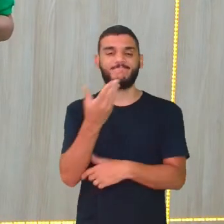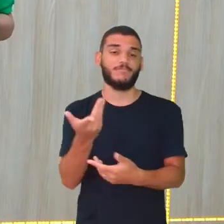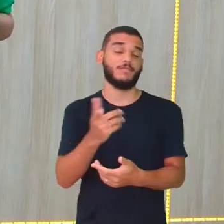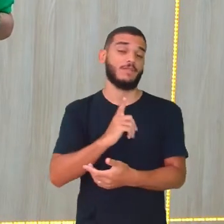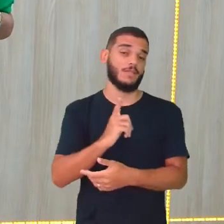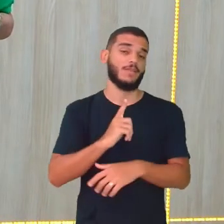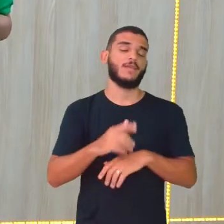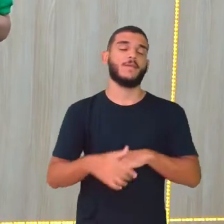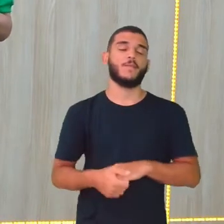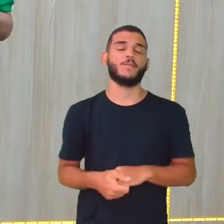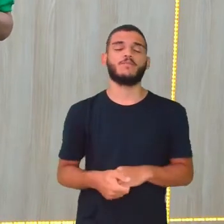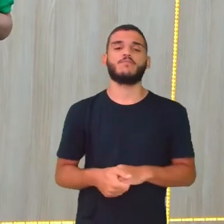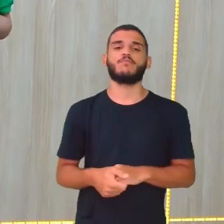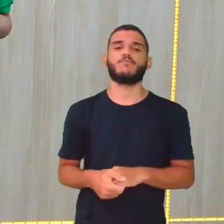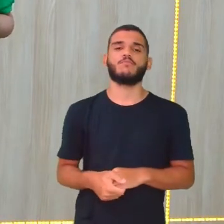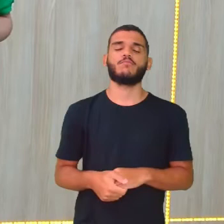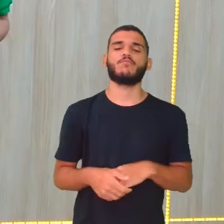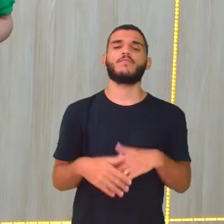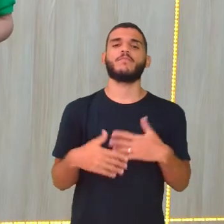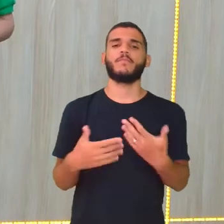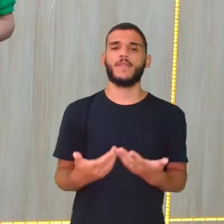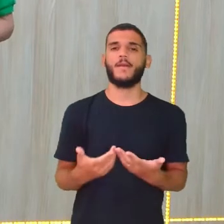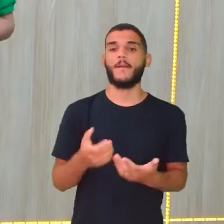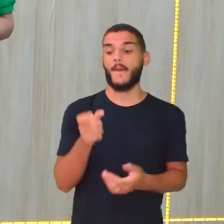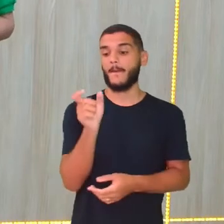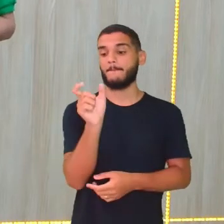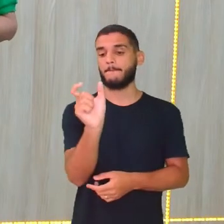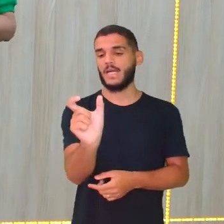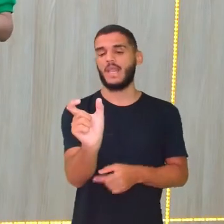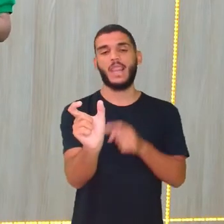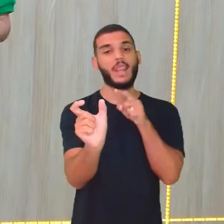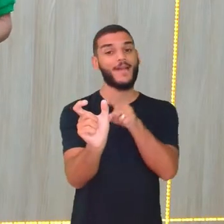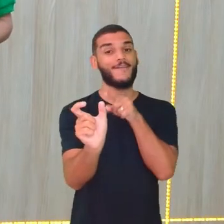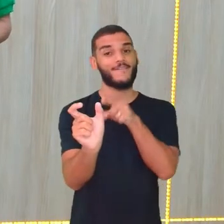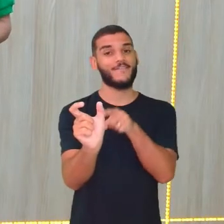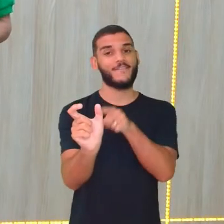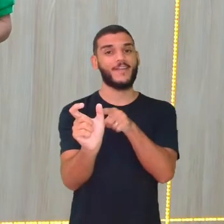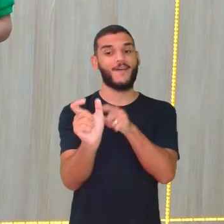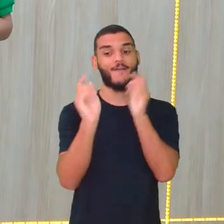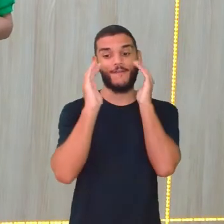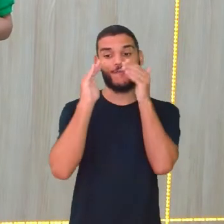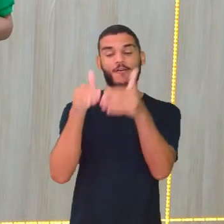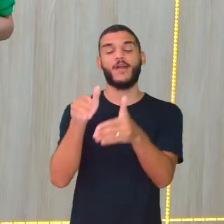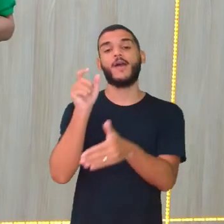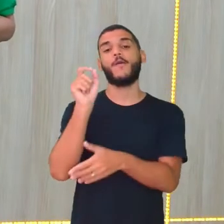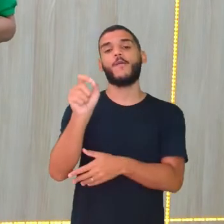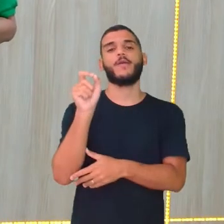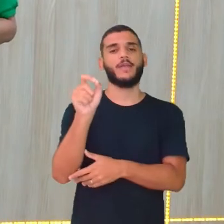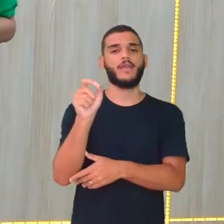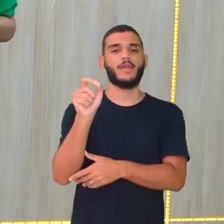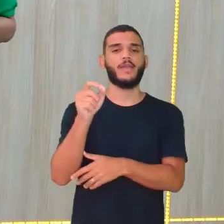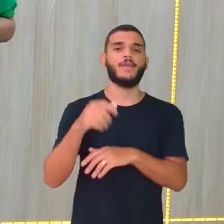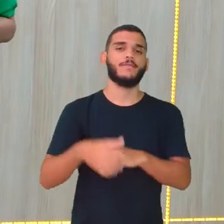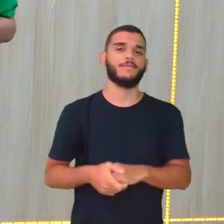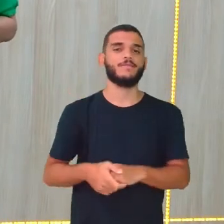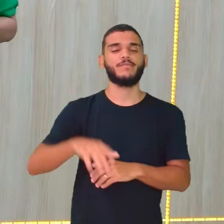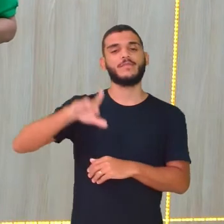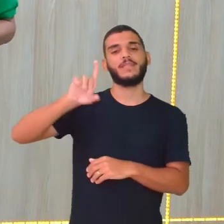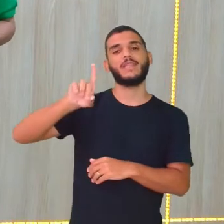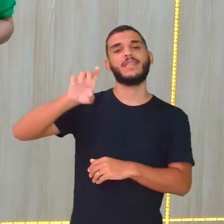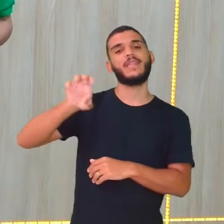Então, coloquem aí essa palavra-chave para ser trabalhado com o estudante com altas habilidades, que é